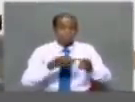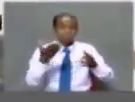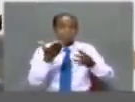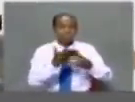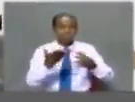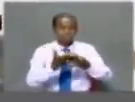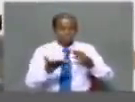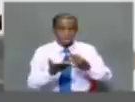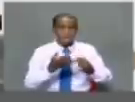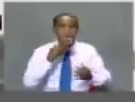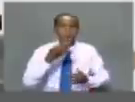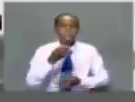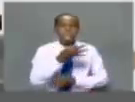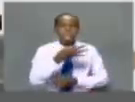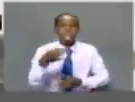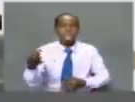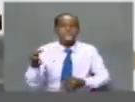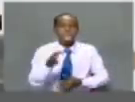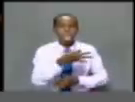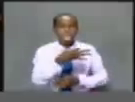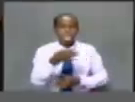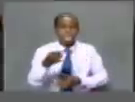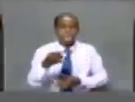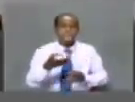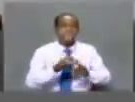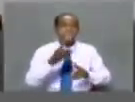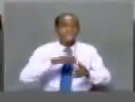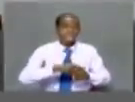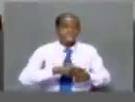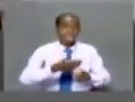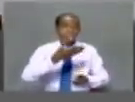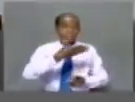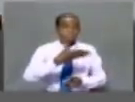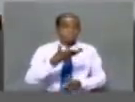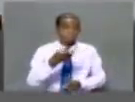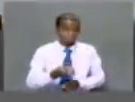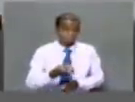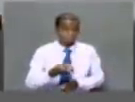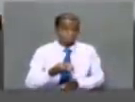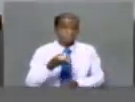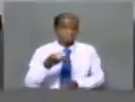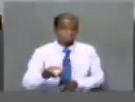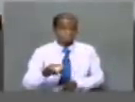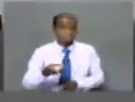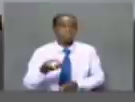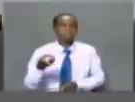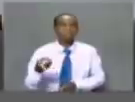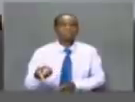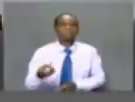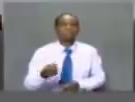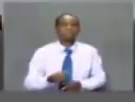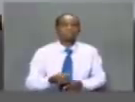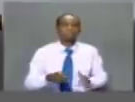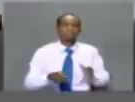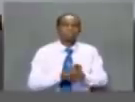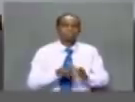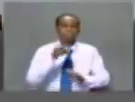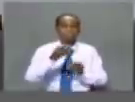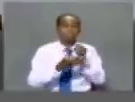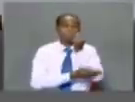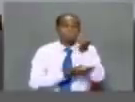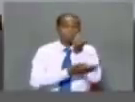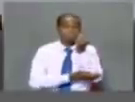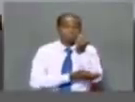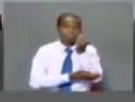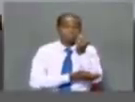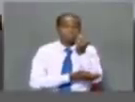em 1999. É que se olharmos, por exemplo, o Senegal inaugurou há poucos